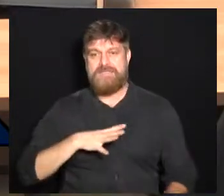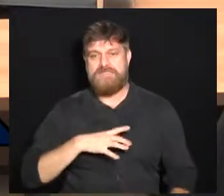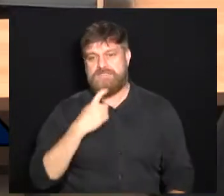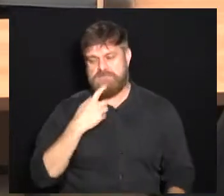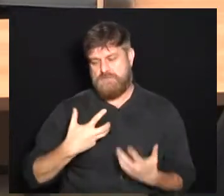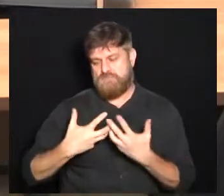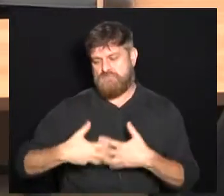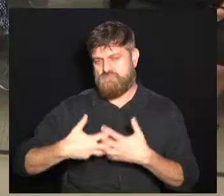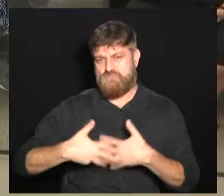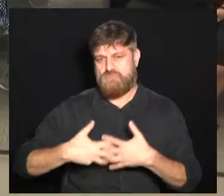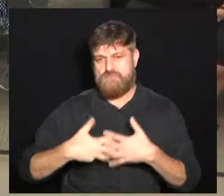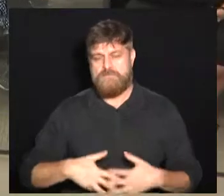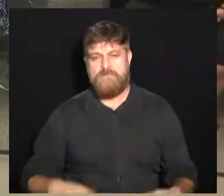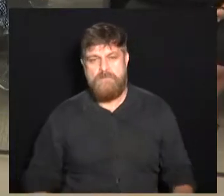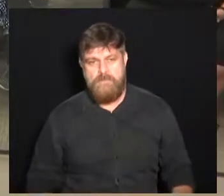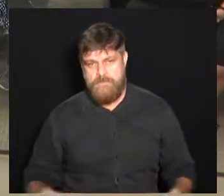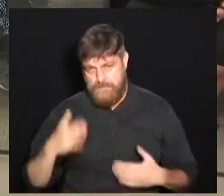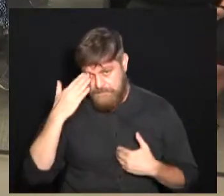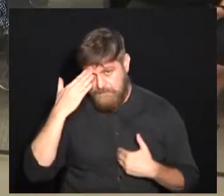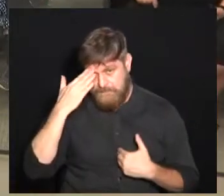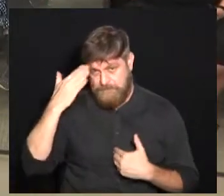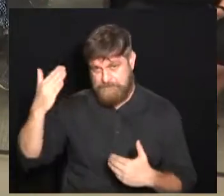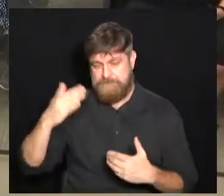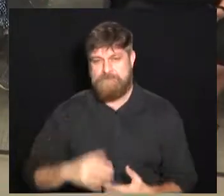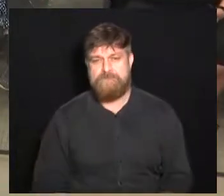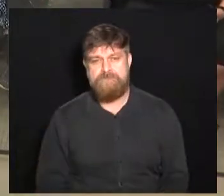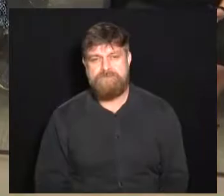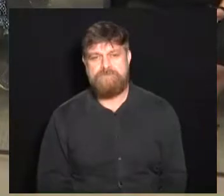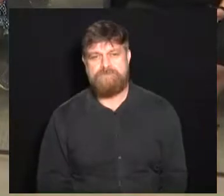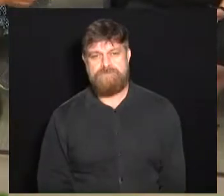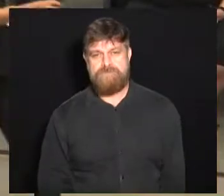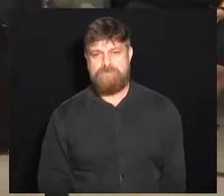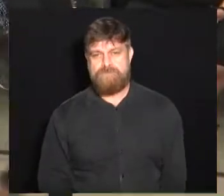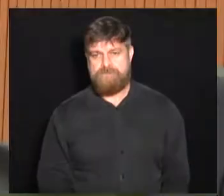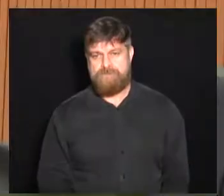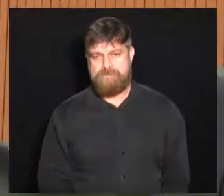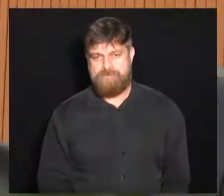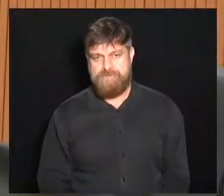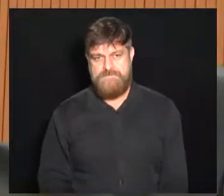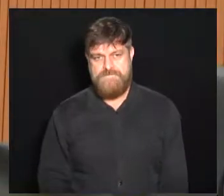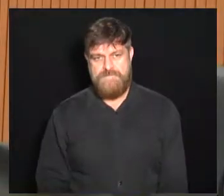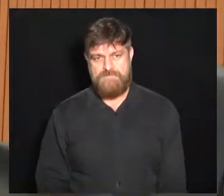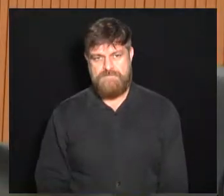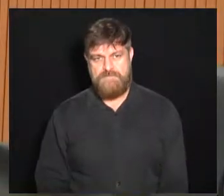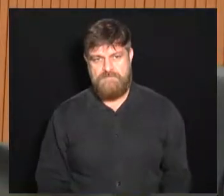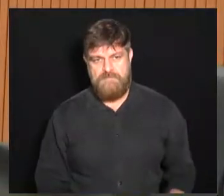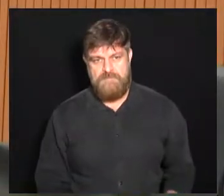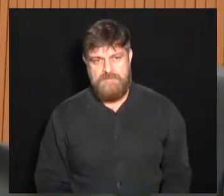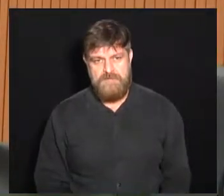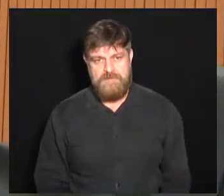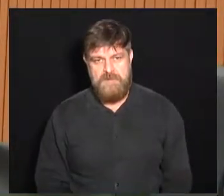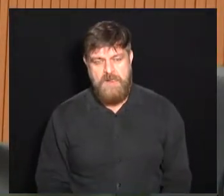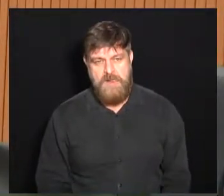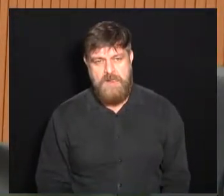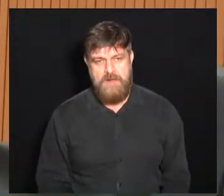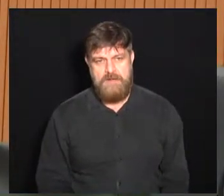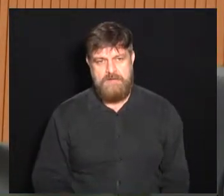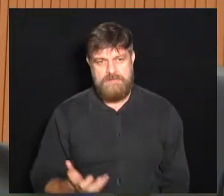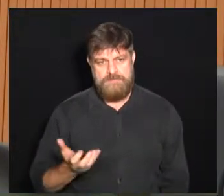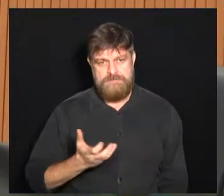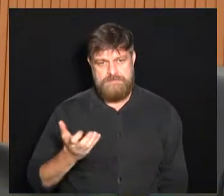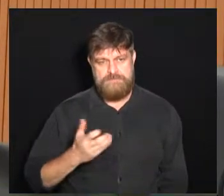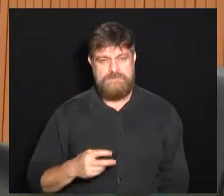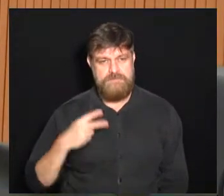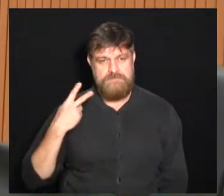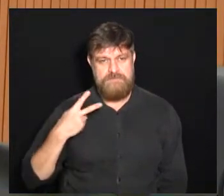Campinas. Obrigado, vereador Carlão. Obrigado. Queria ouvir agora o vereador